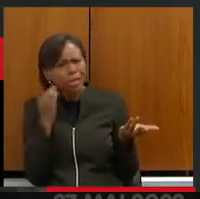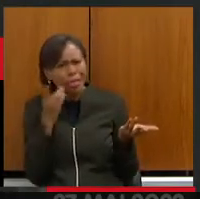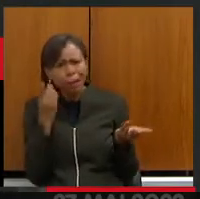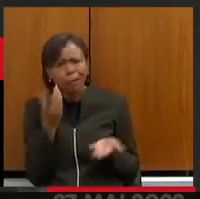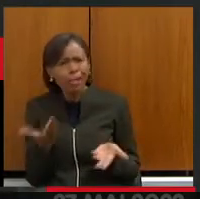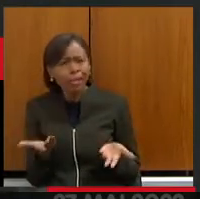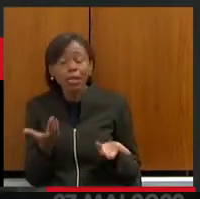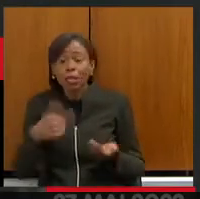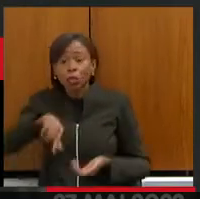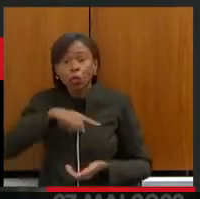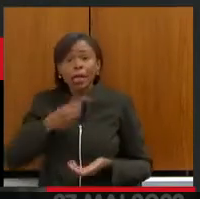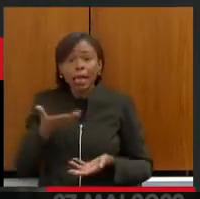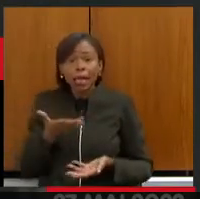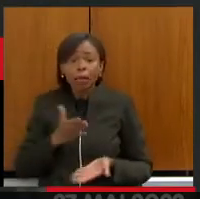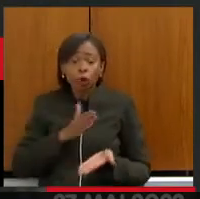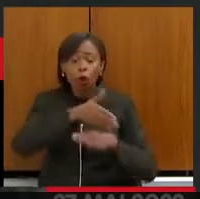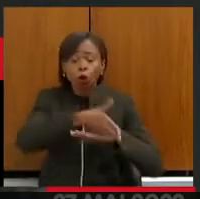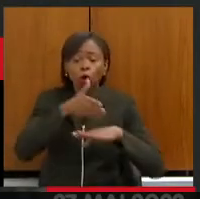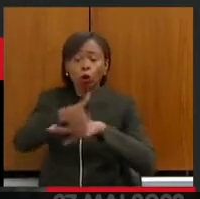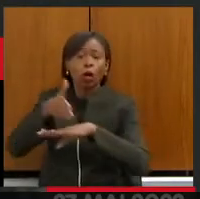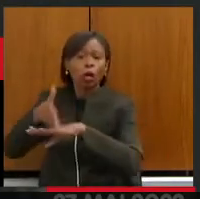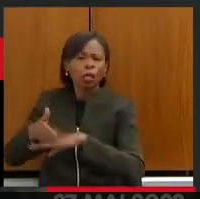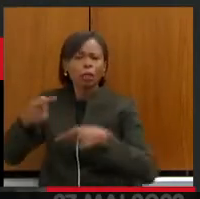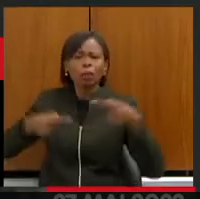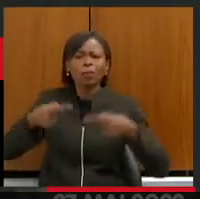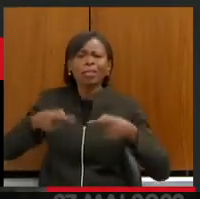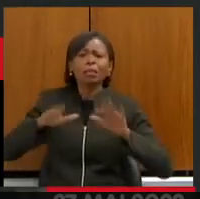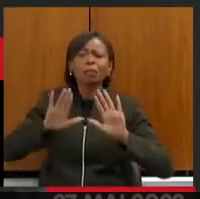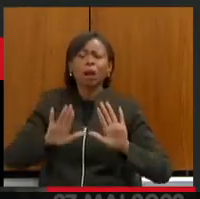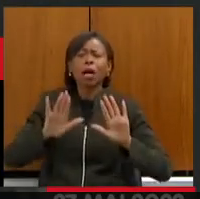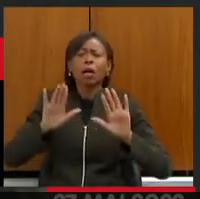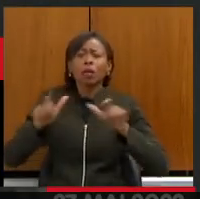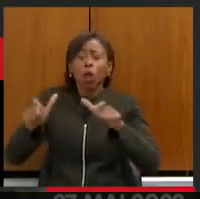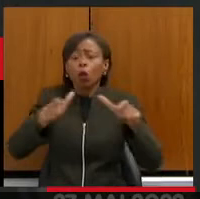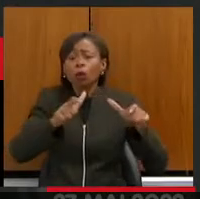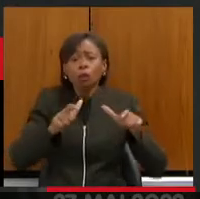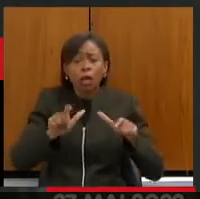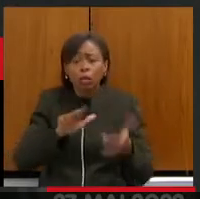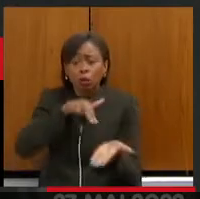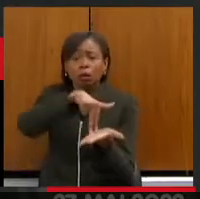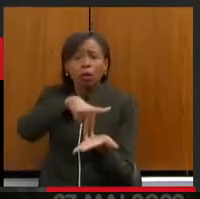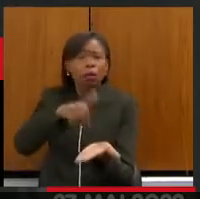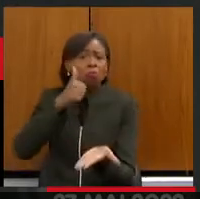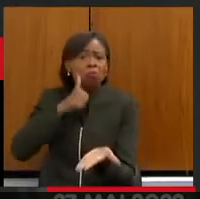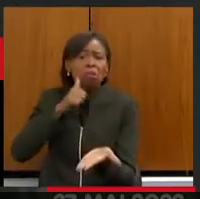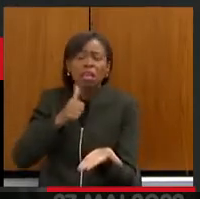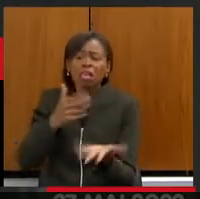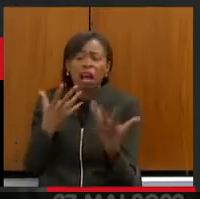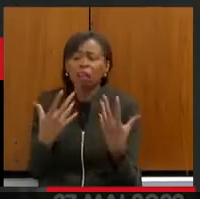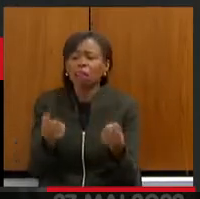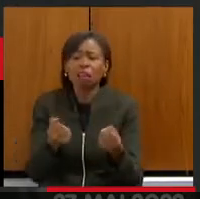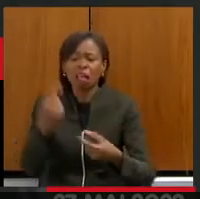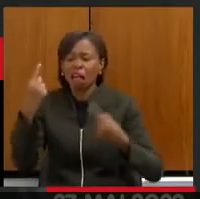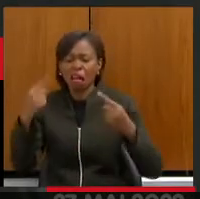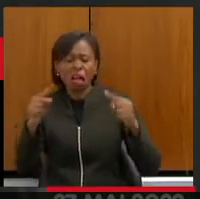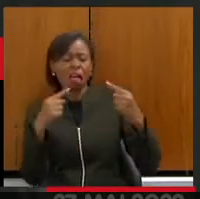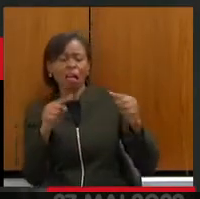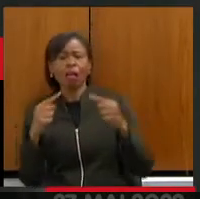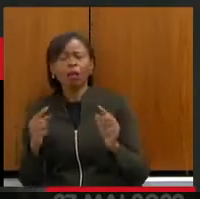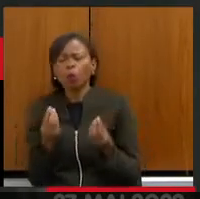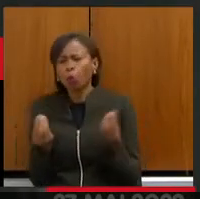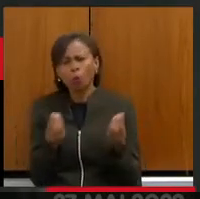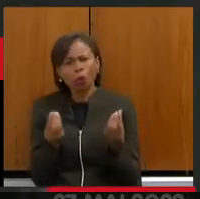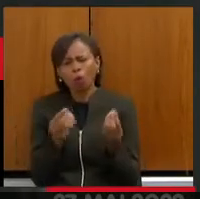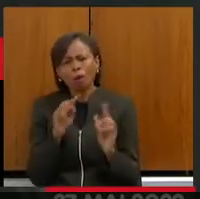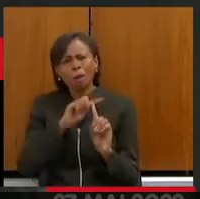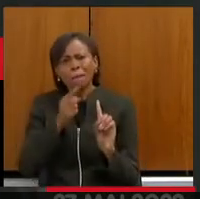política se todos os locais que as mulheres vão elas não são bem aceitas e são utilizadas como a gente pensar na política para as mulheres mães